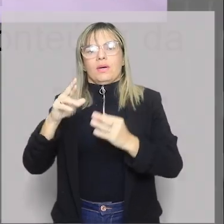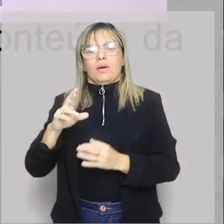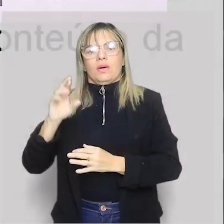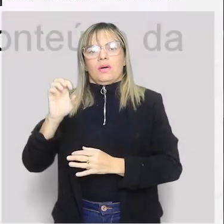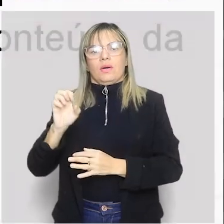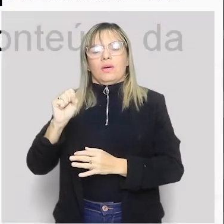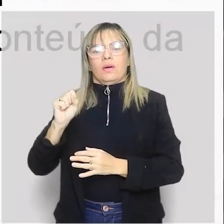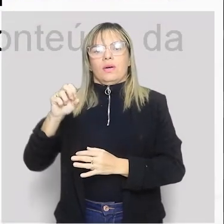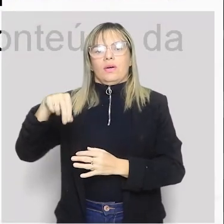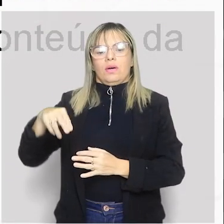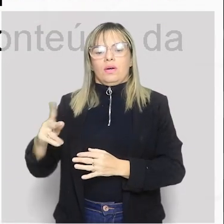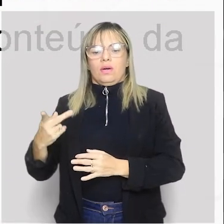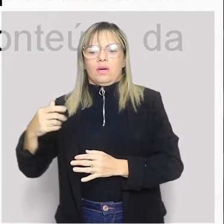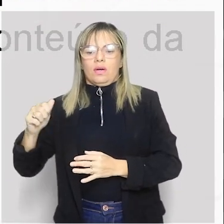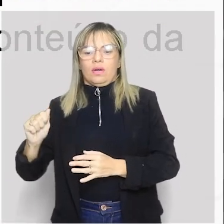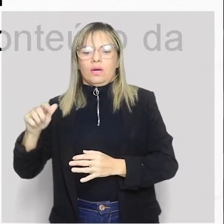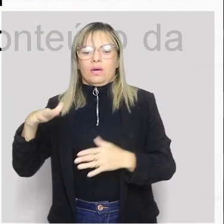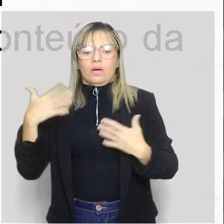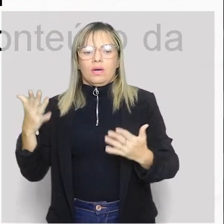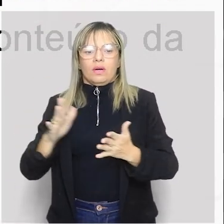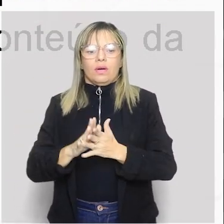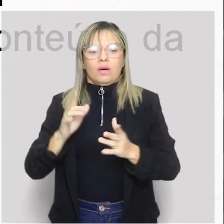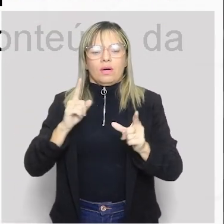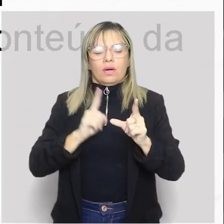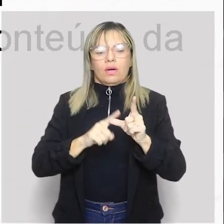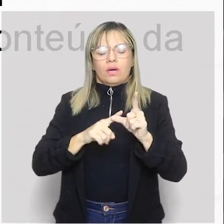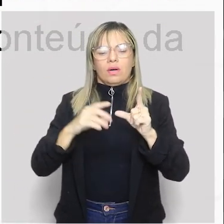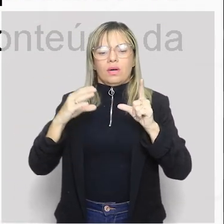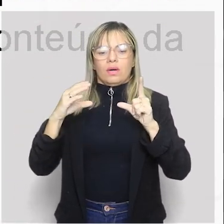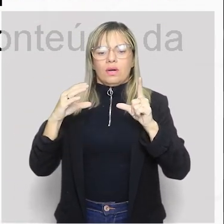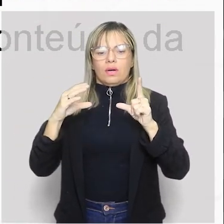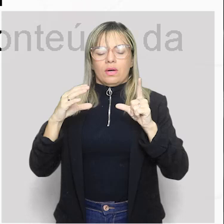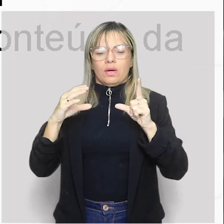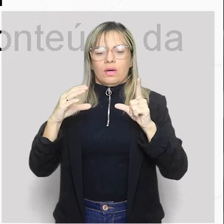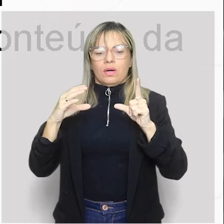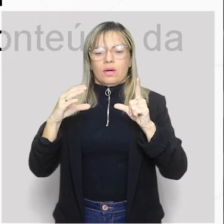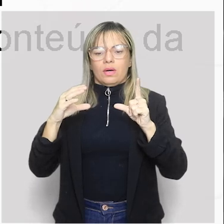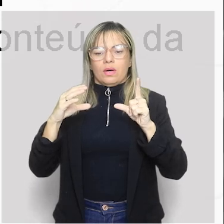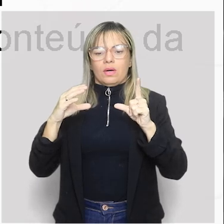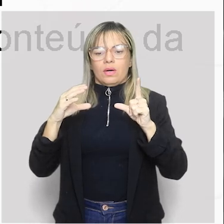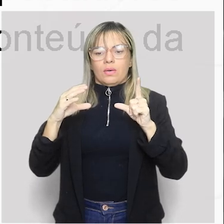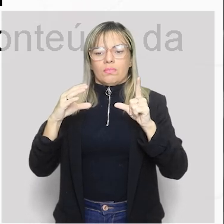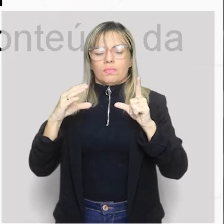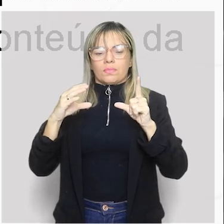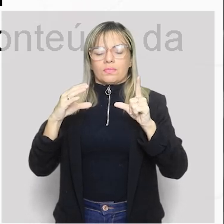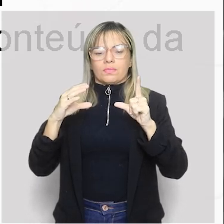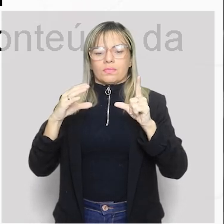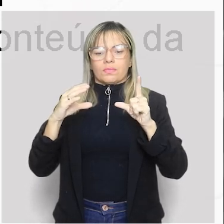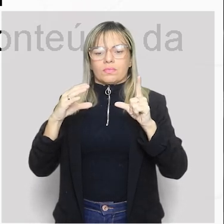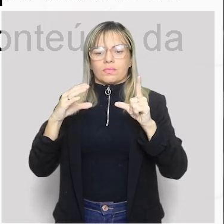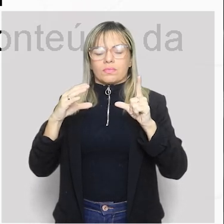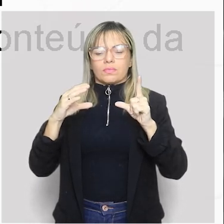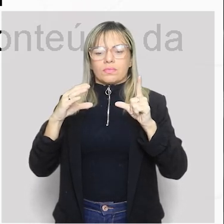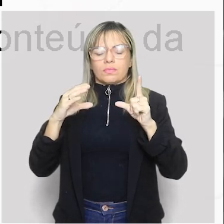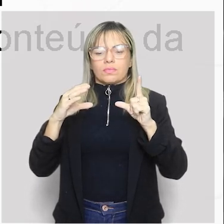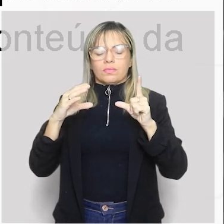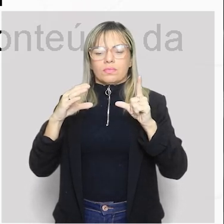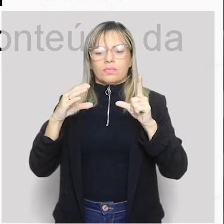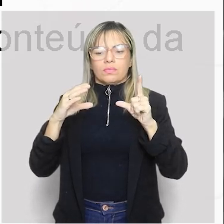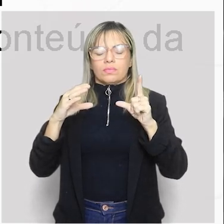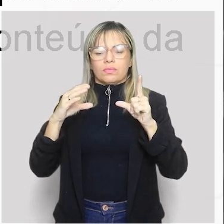nós temos sucinto, produzido para ser publicado na imprensa, composto por